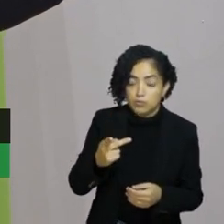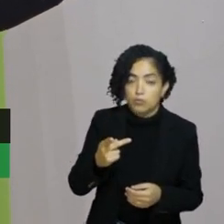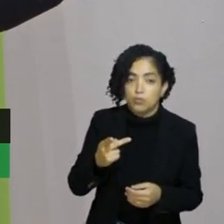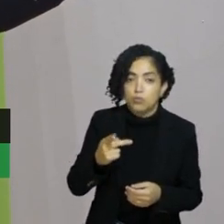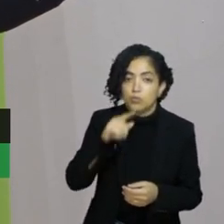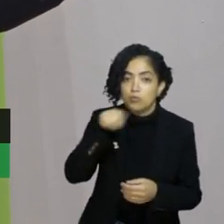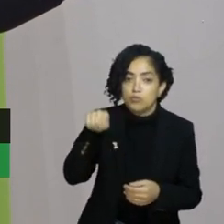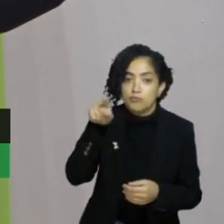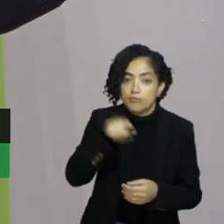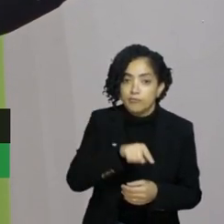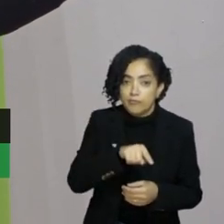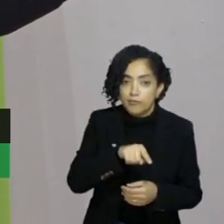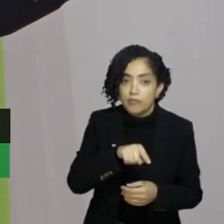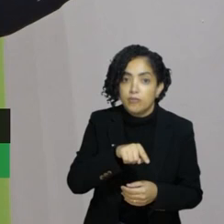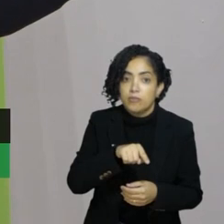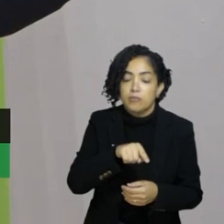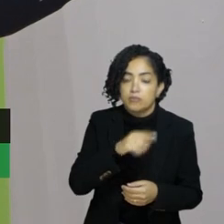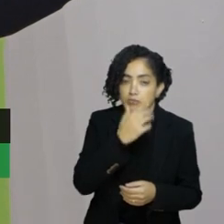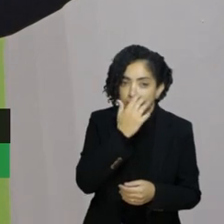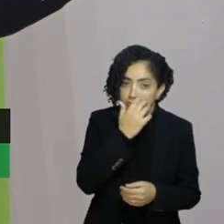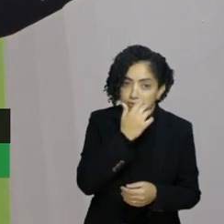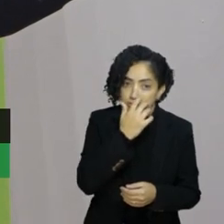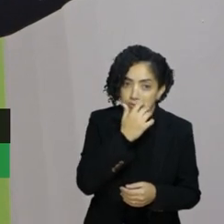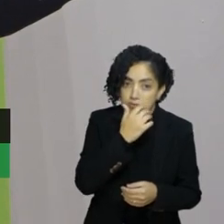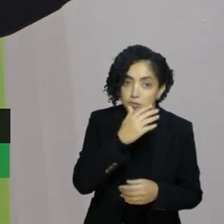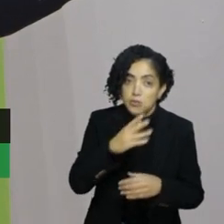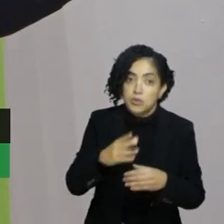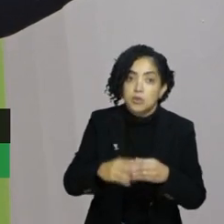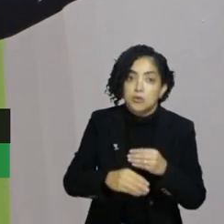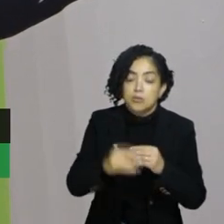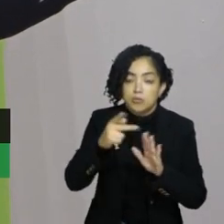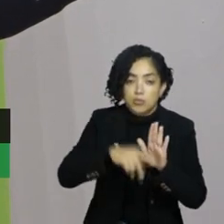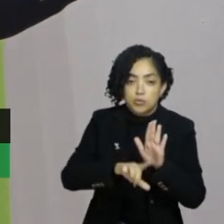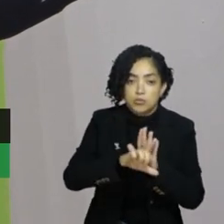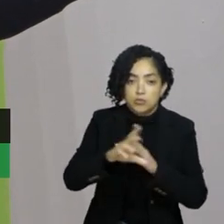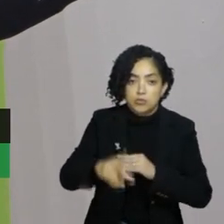veto totalmente o autógrafo do projeto de lei complementar número